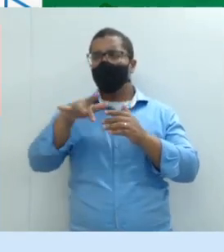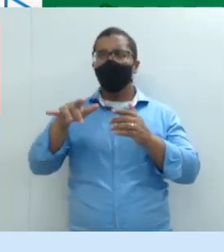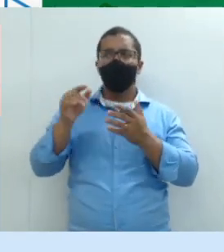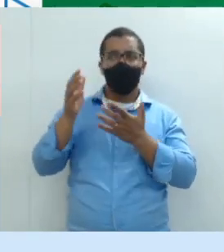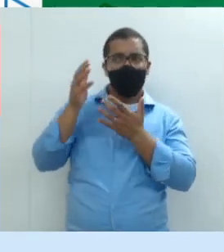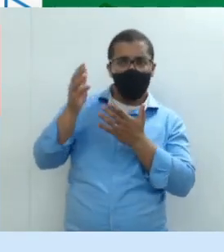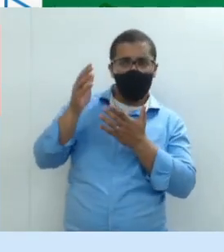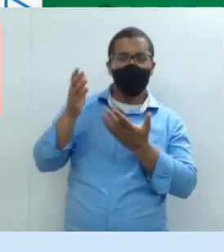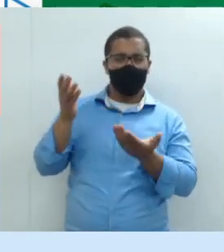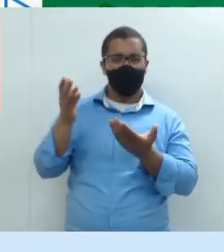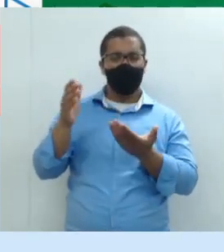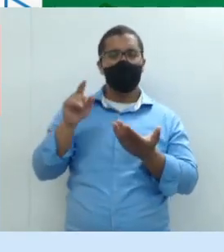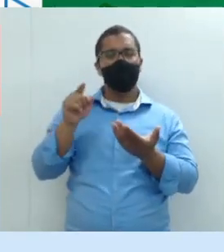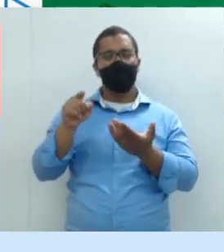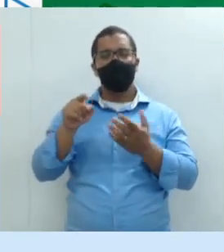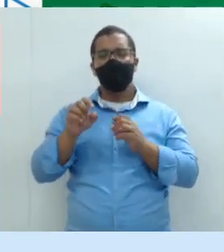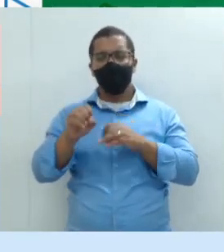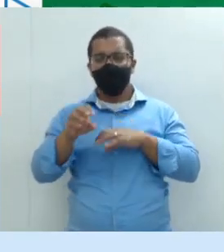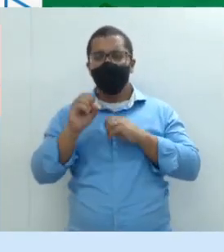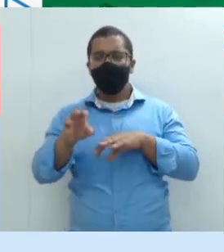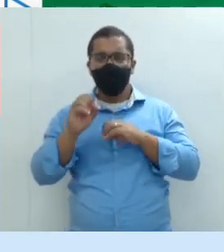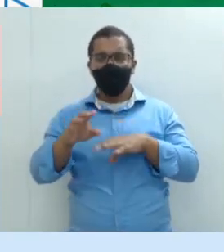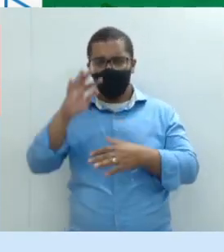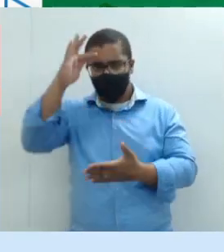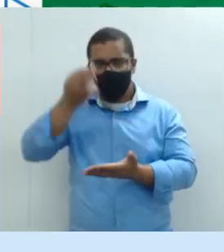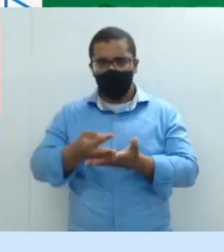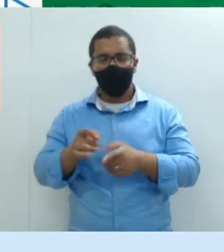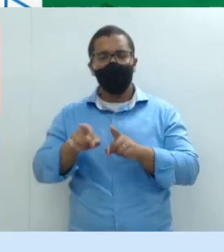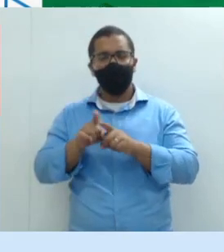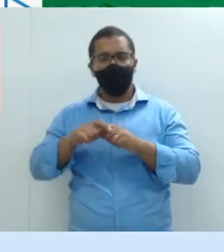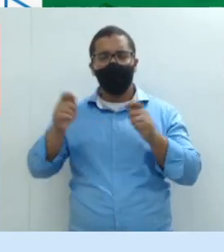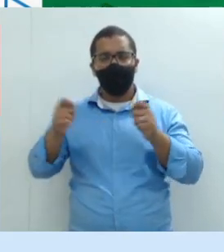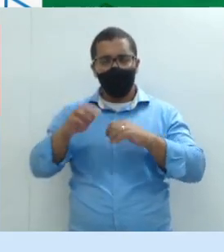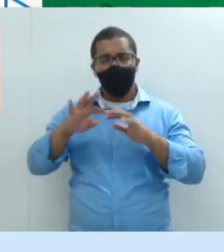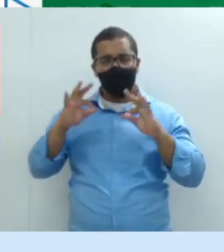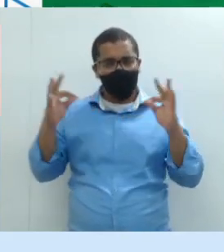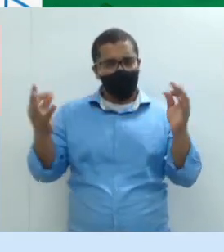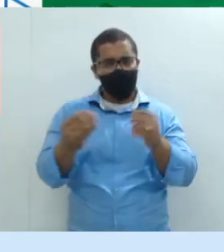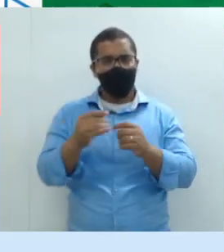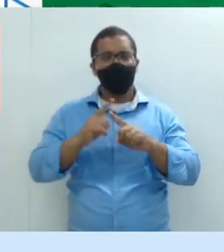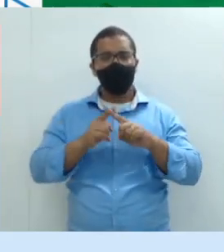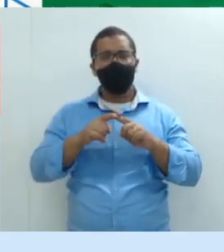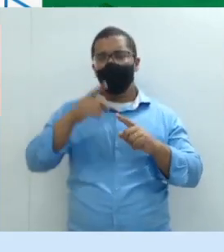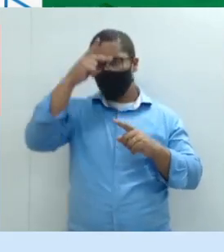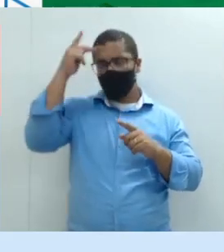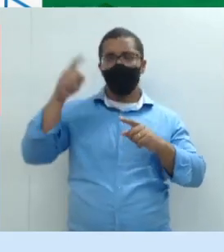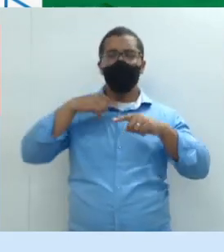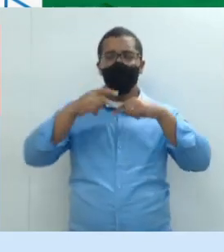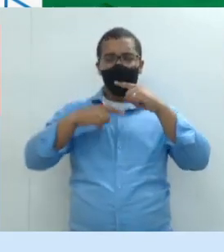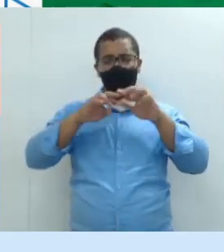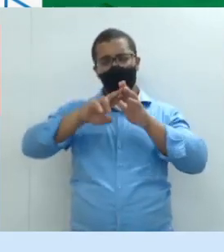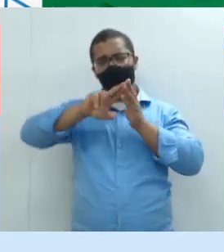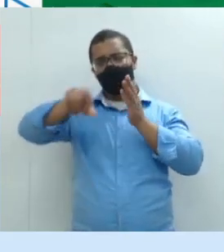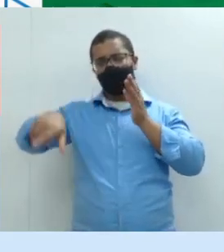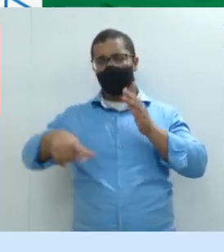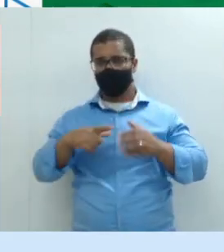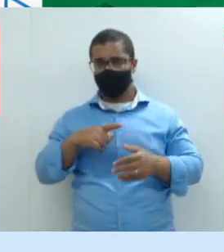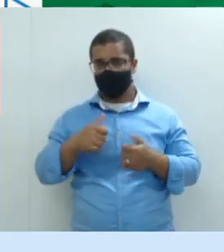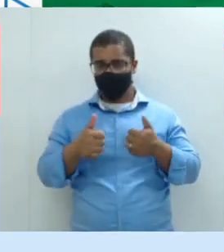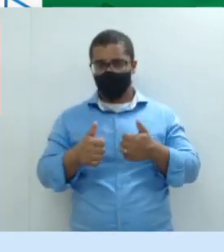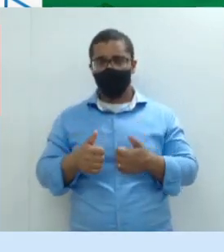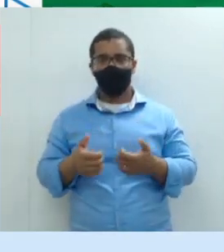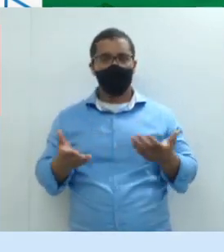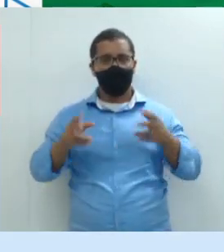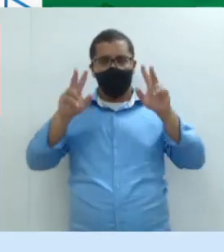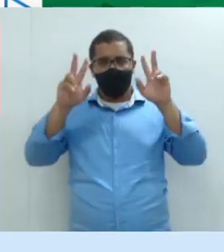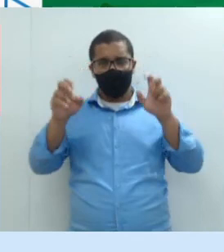e tornar ela mais praticável, tendo em vista que as dúvidas estavam surgindo o tempo inteiro. Tá bom? Então, ó, é um